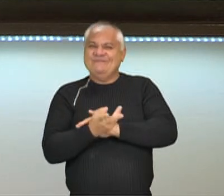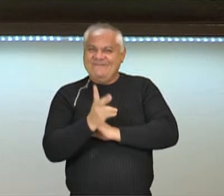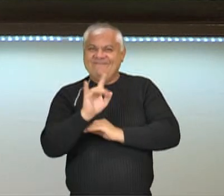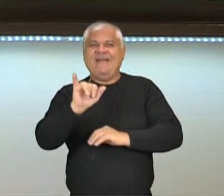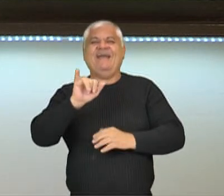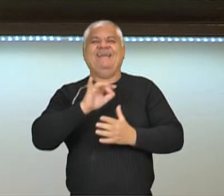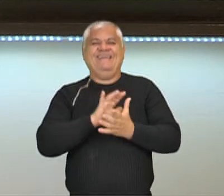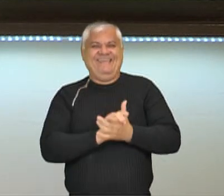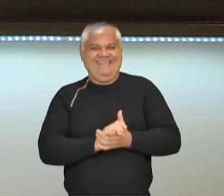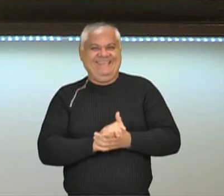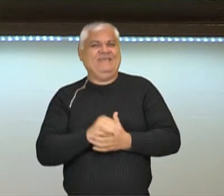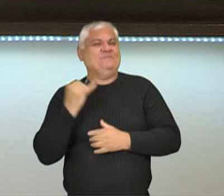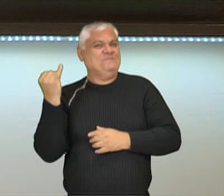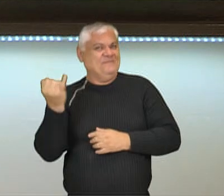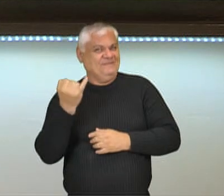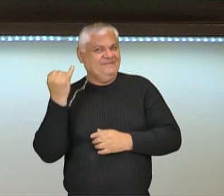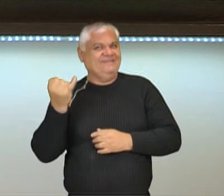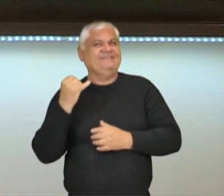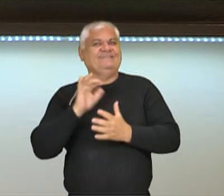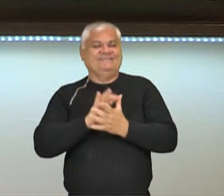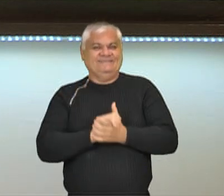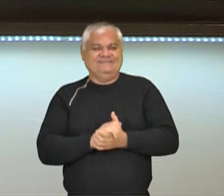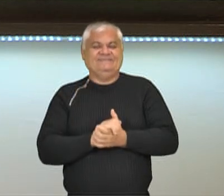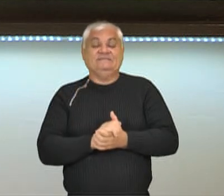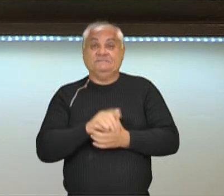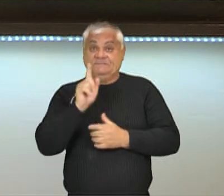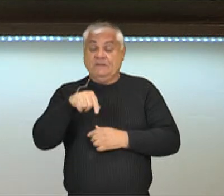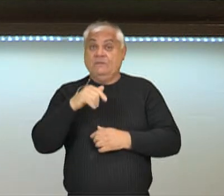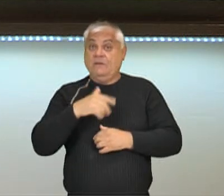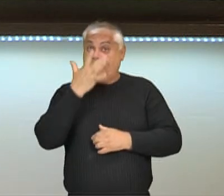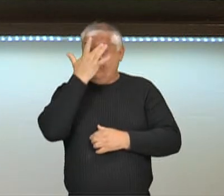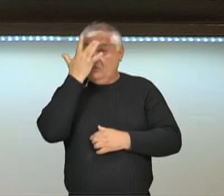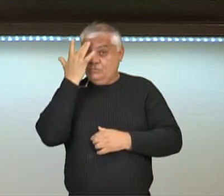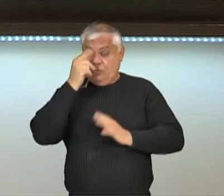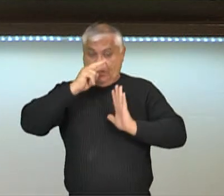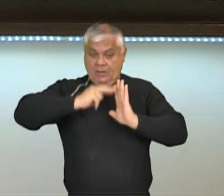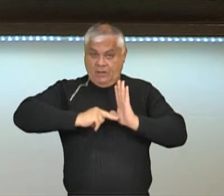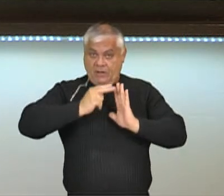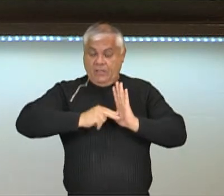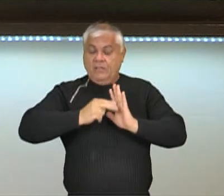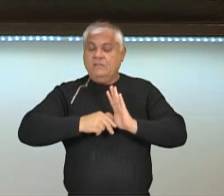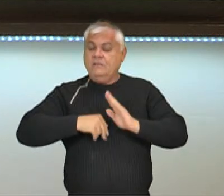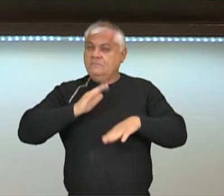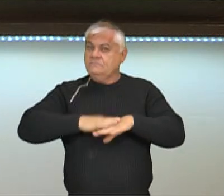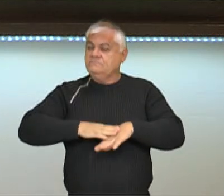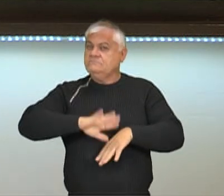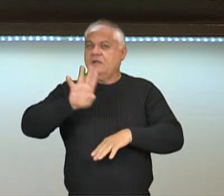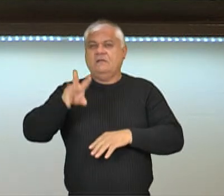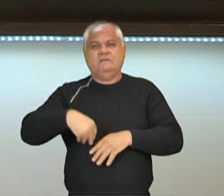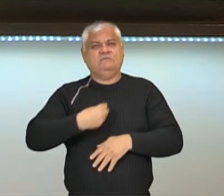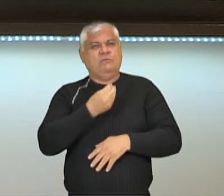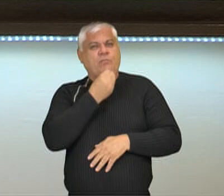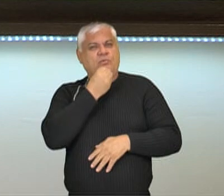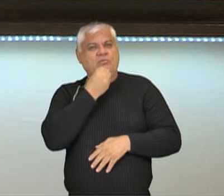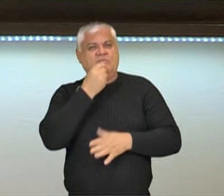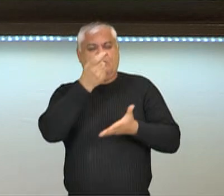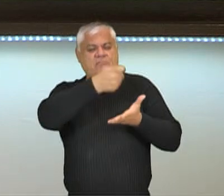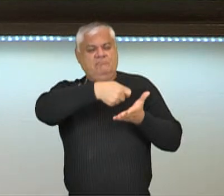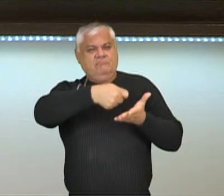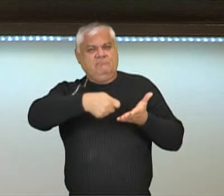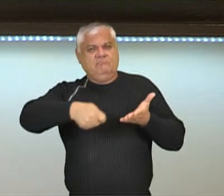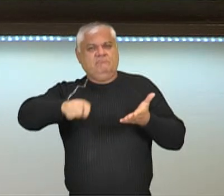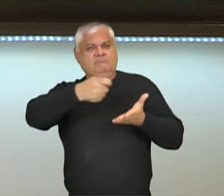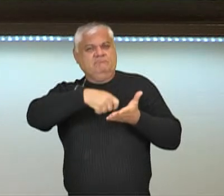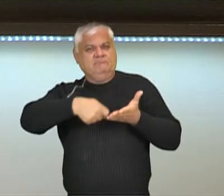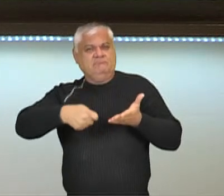leitura, que é muito importante, né? O cidadão que lê, ele tem muito mais facilidade para escrever, para